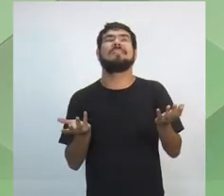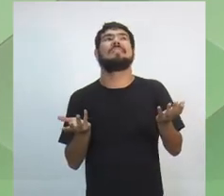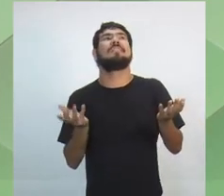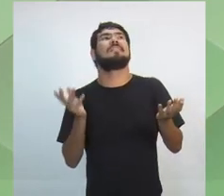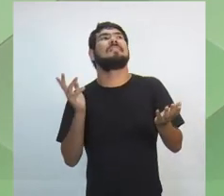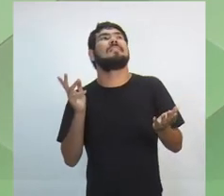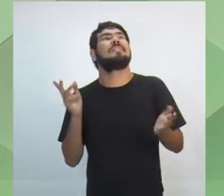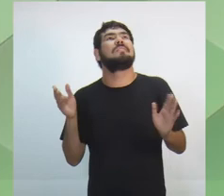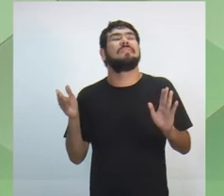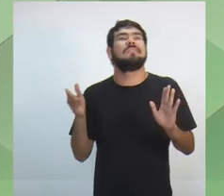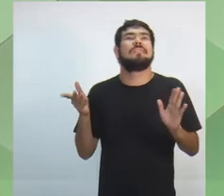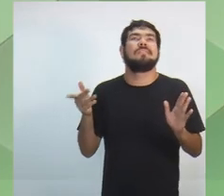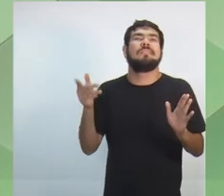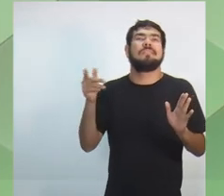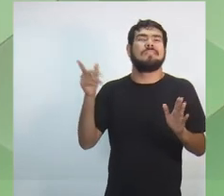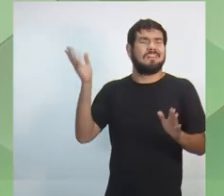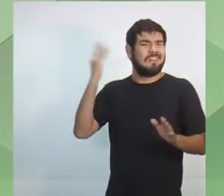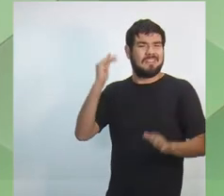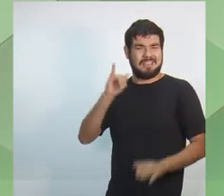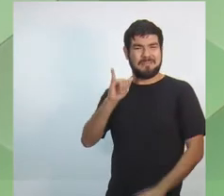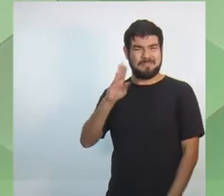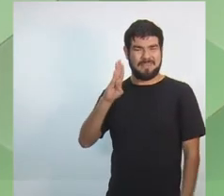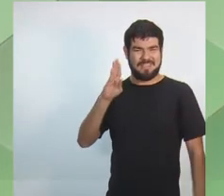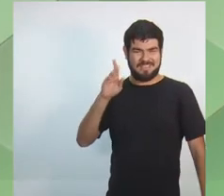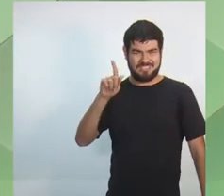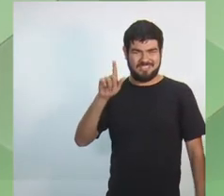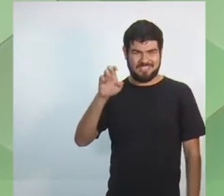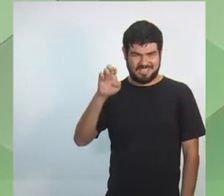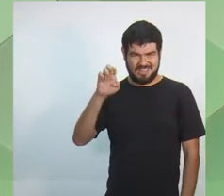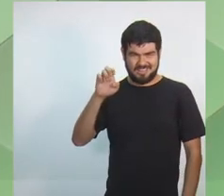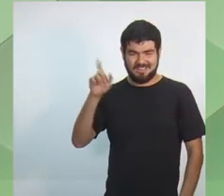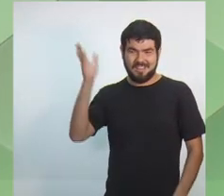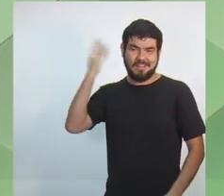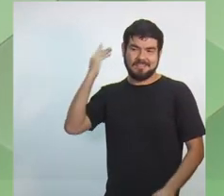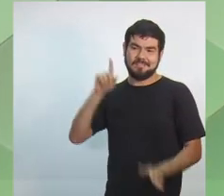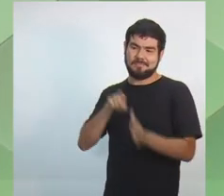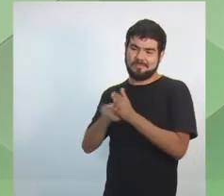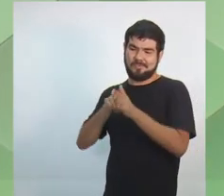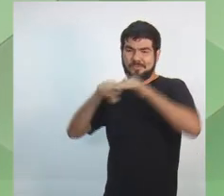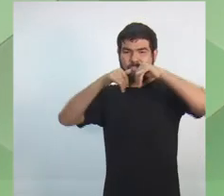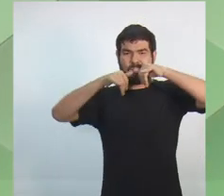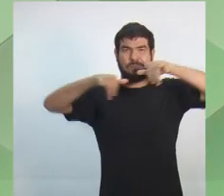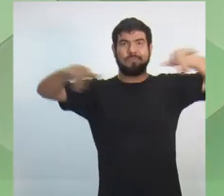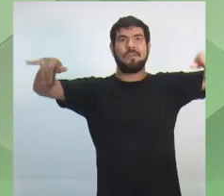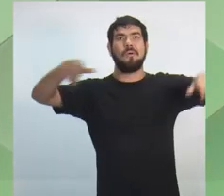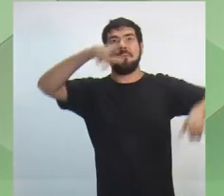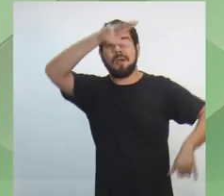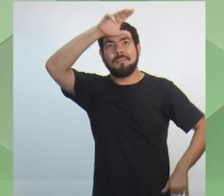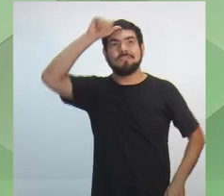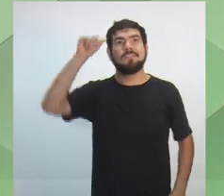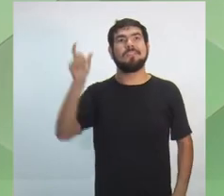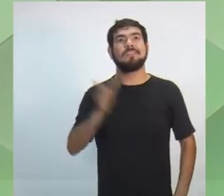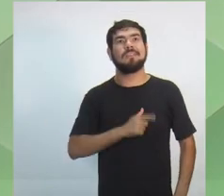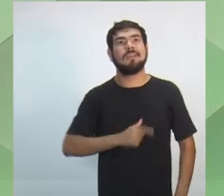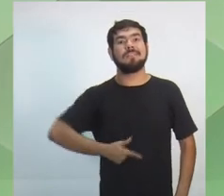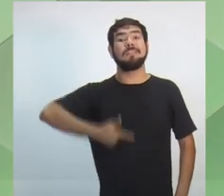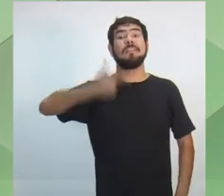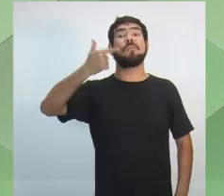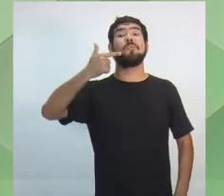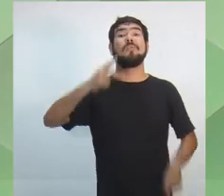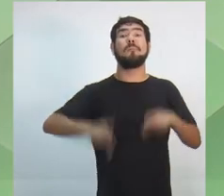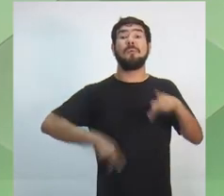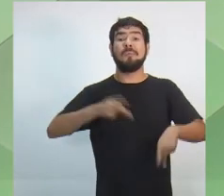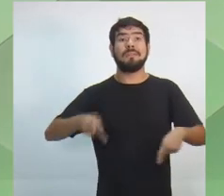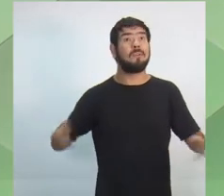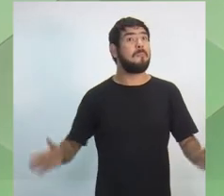o IBGE divulgou uma pesquisa indicando que o Amazonas tem a segunda população mais pobre do